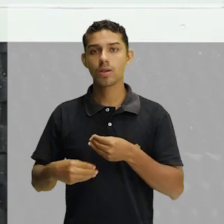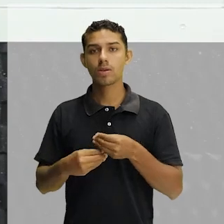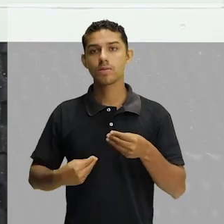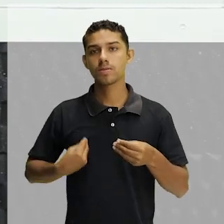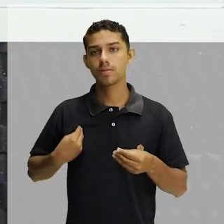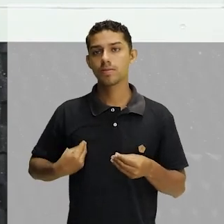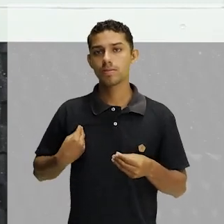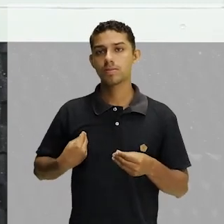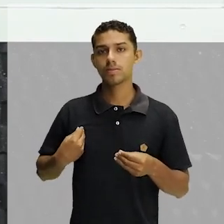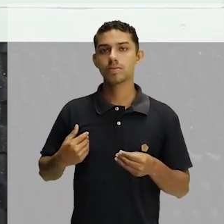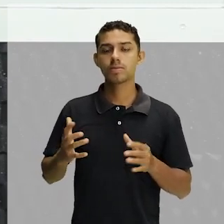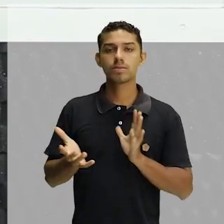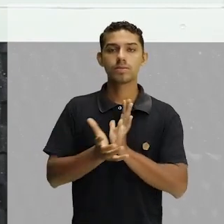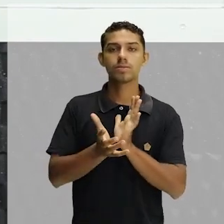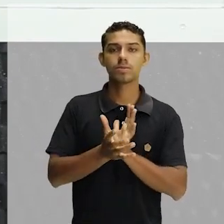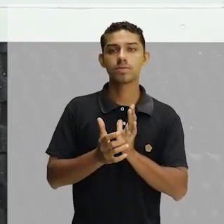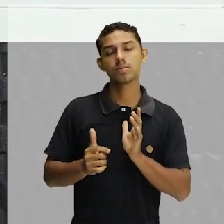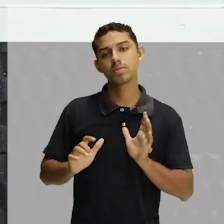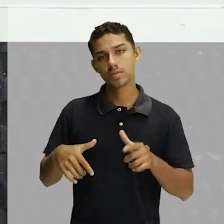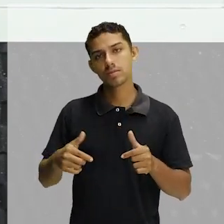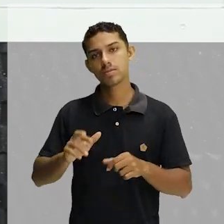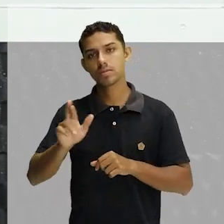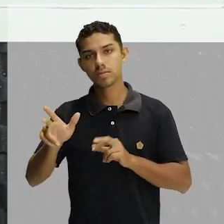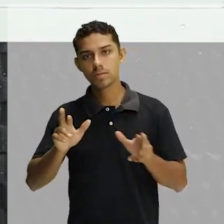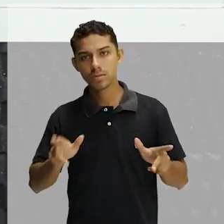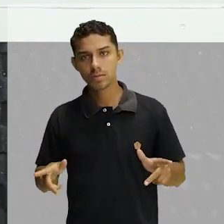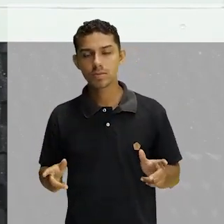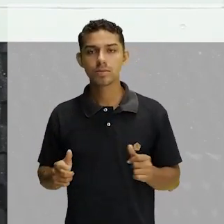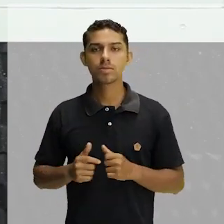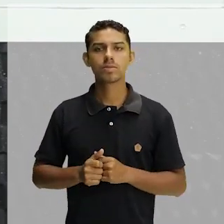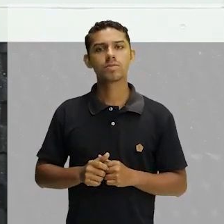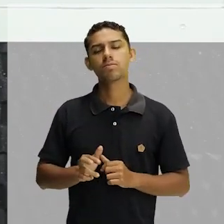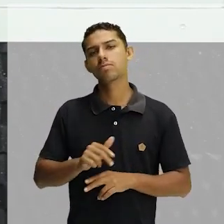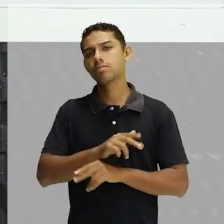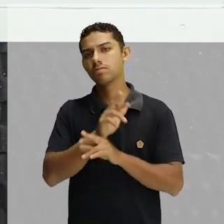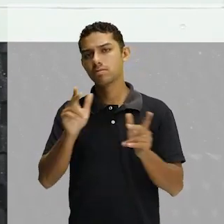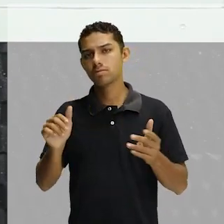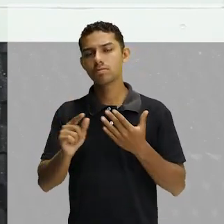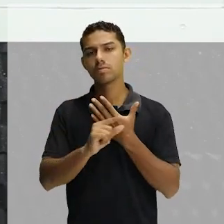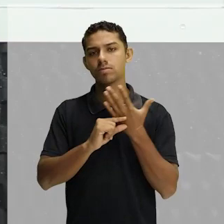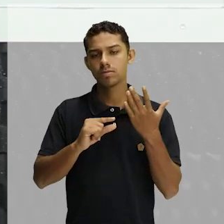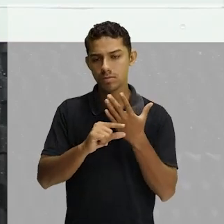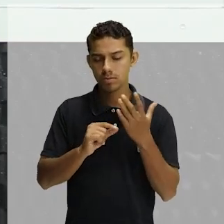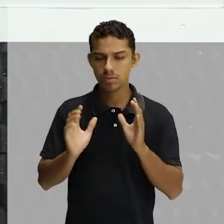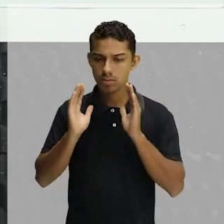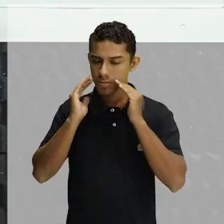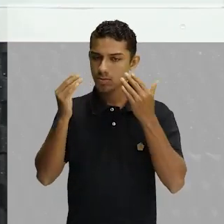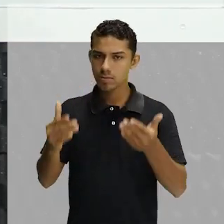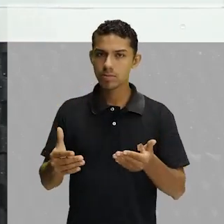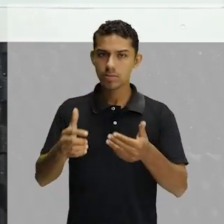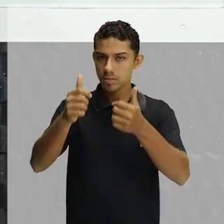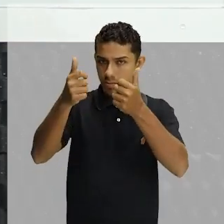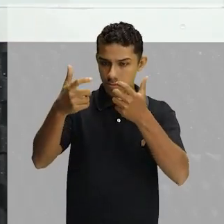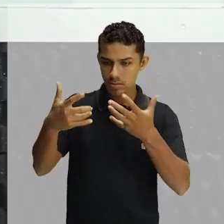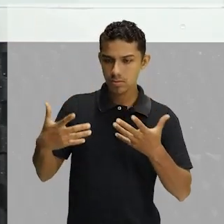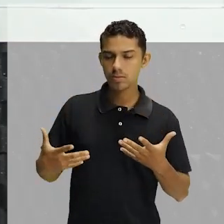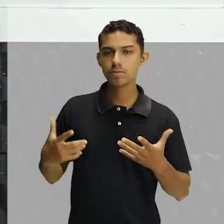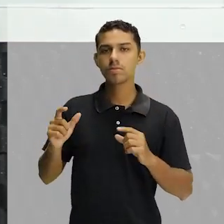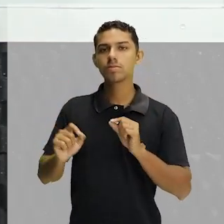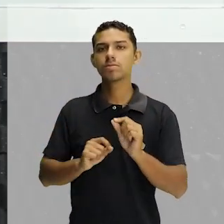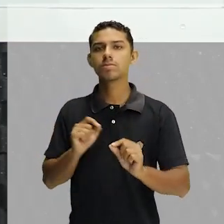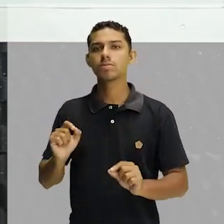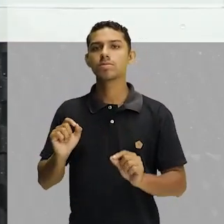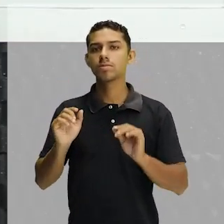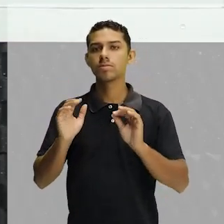coletiva, pode ser vista de formas diferentes. Então, nós temos vários autores que vão tratar, que vão especificar e que